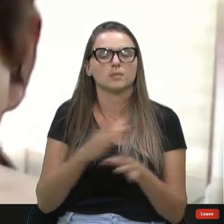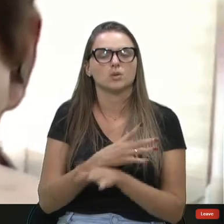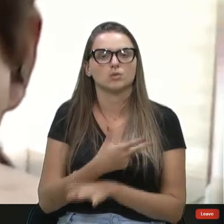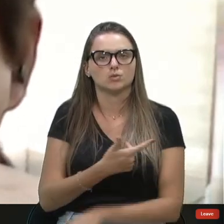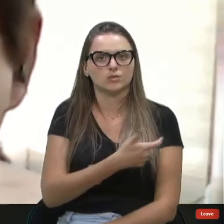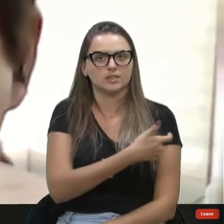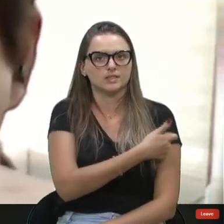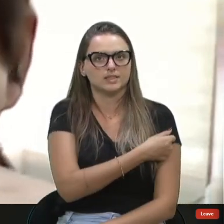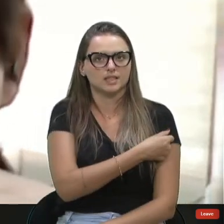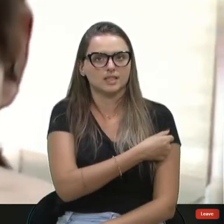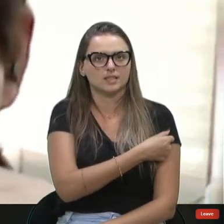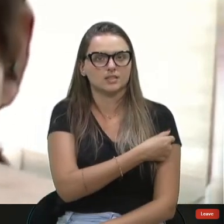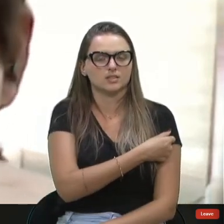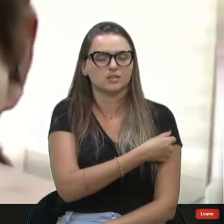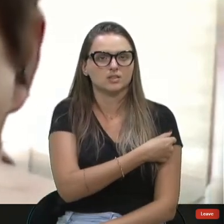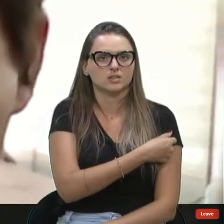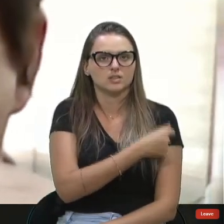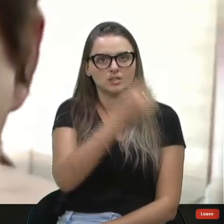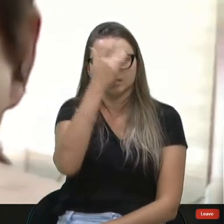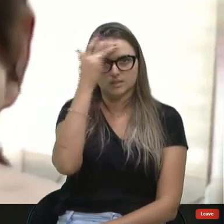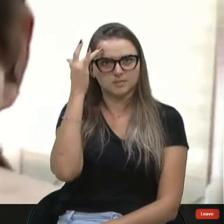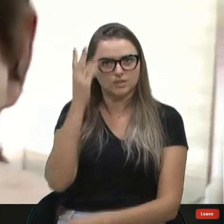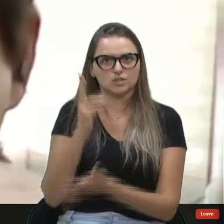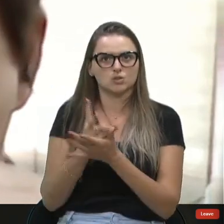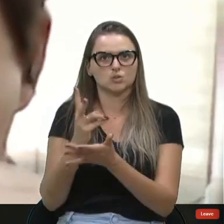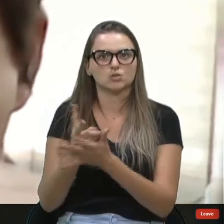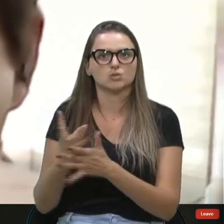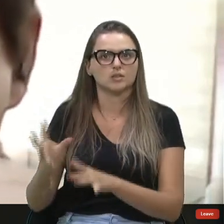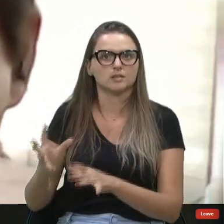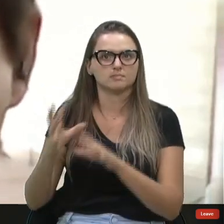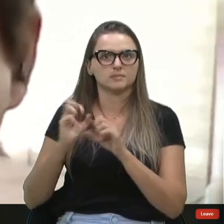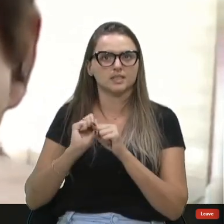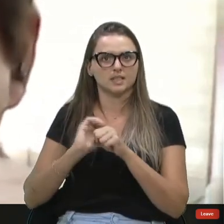pessoas vacinadas continuarem a pegar o Covid e morrer,